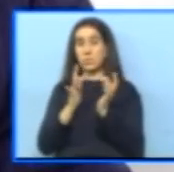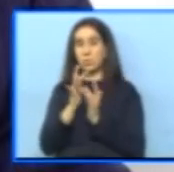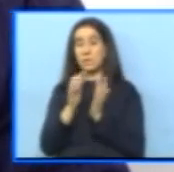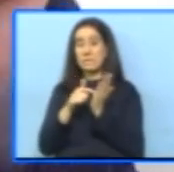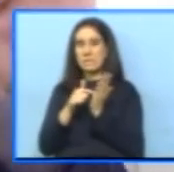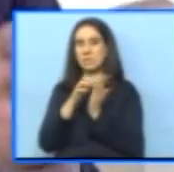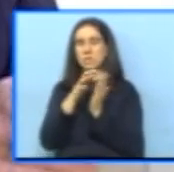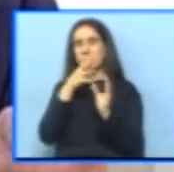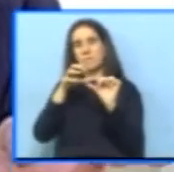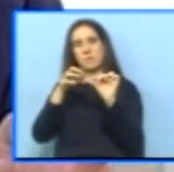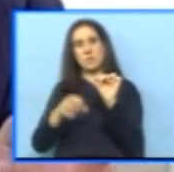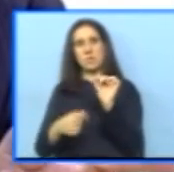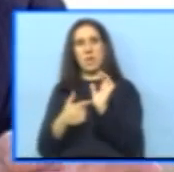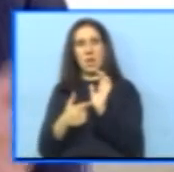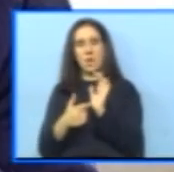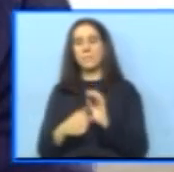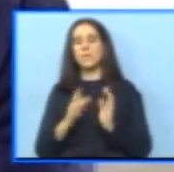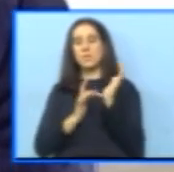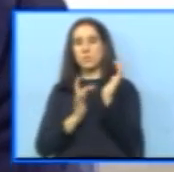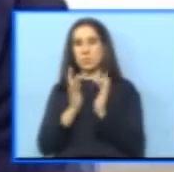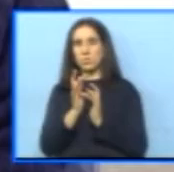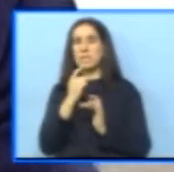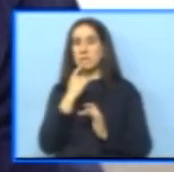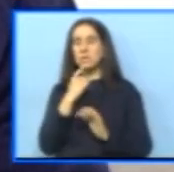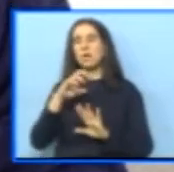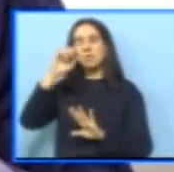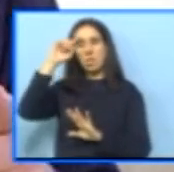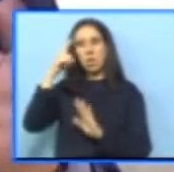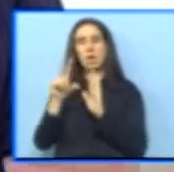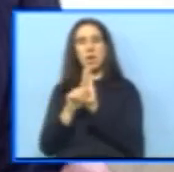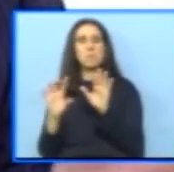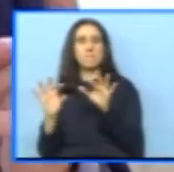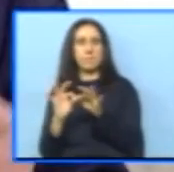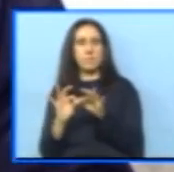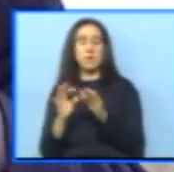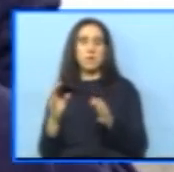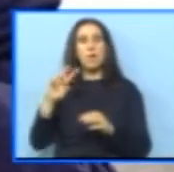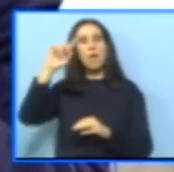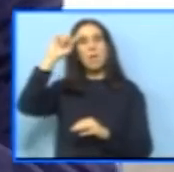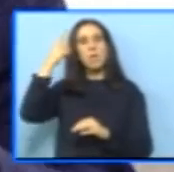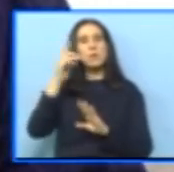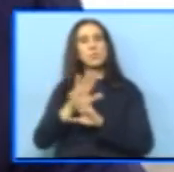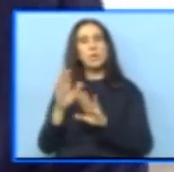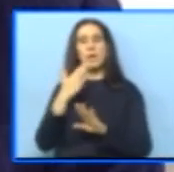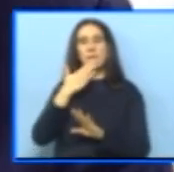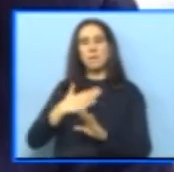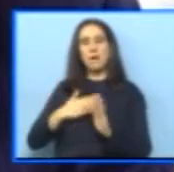mensagem. Não há lei para Jesus sem a profecia, como a profecia também, de alguma forma, vem já iluminar a